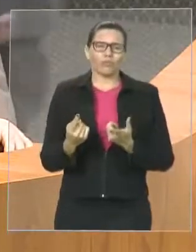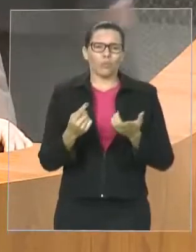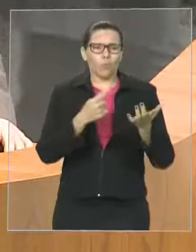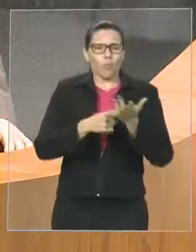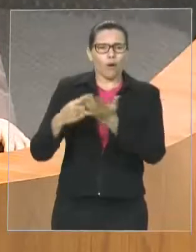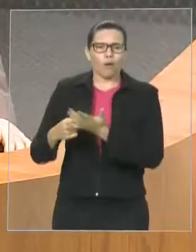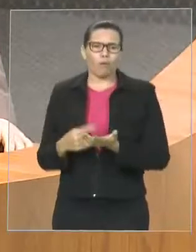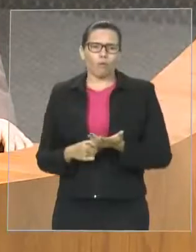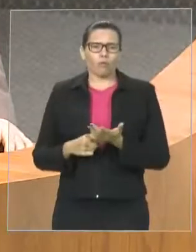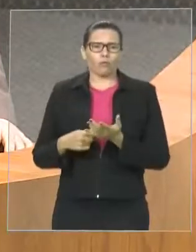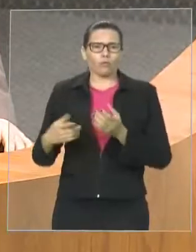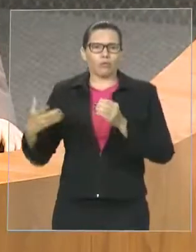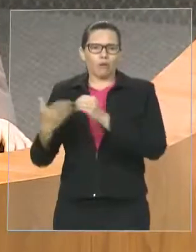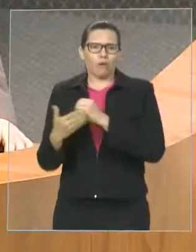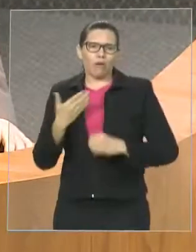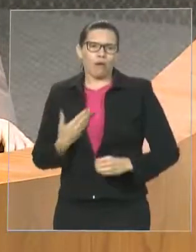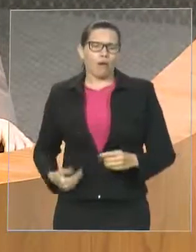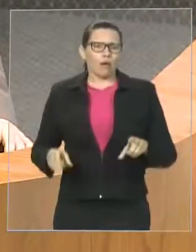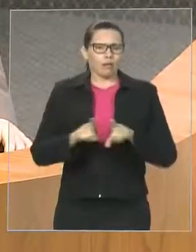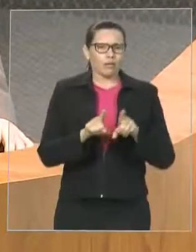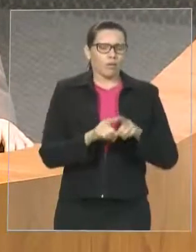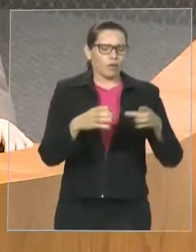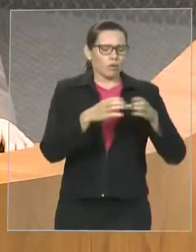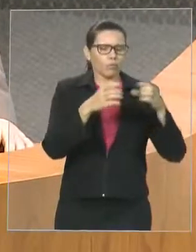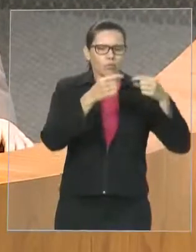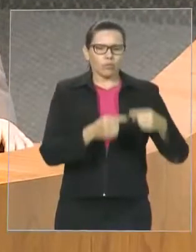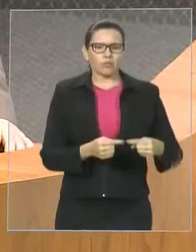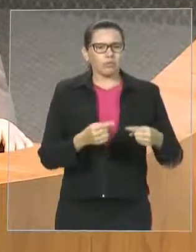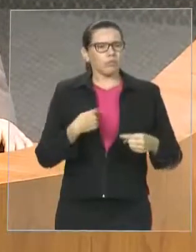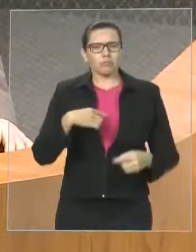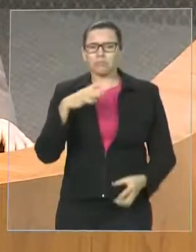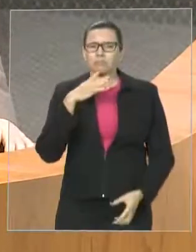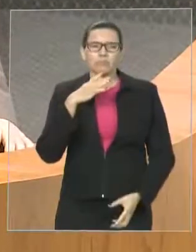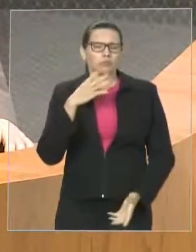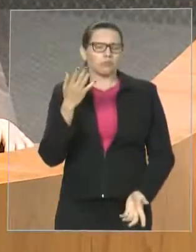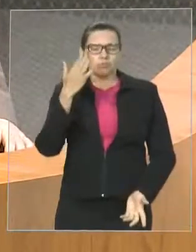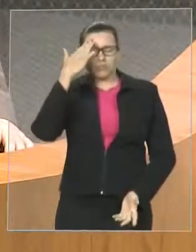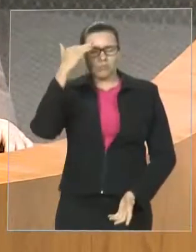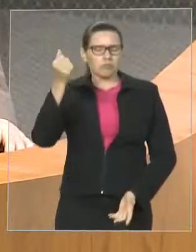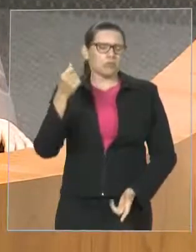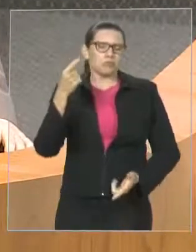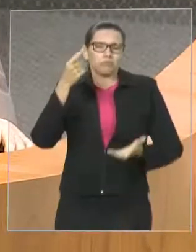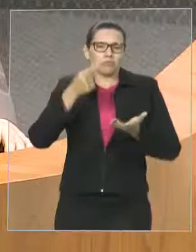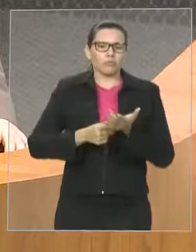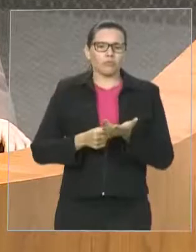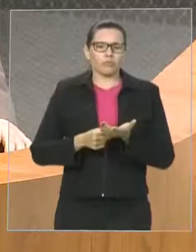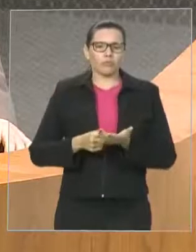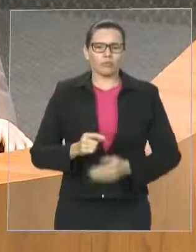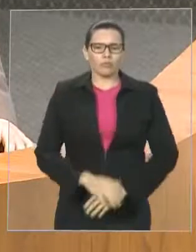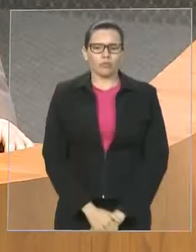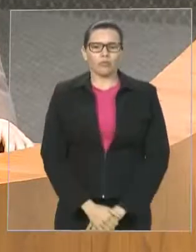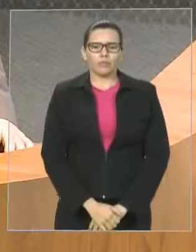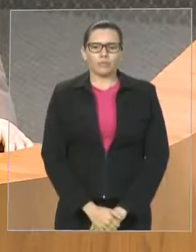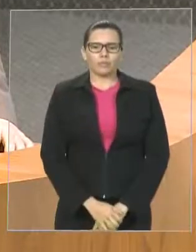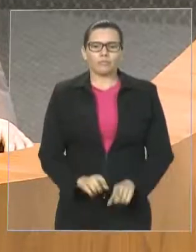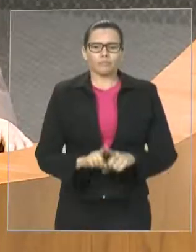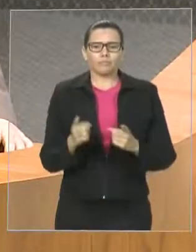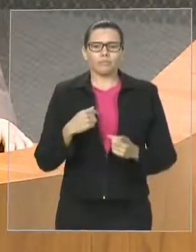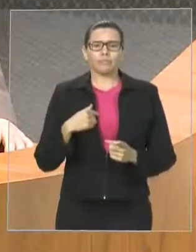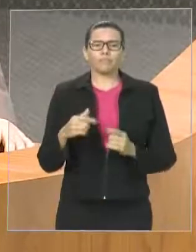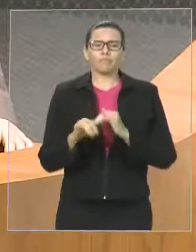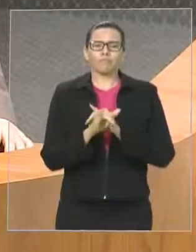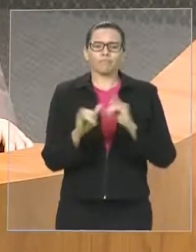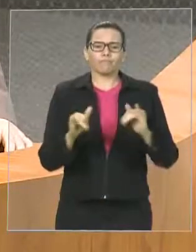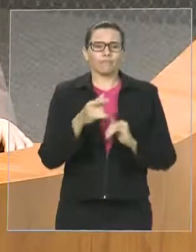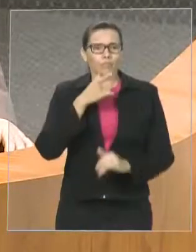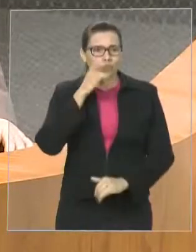E o presidente da casa. Eu desconheço qualquer discussão a respeito disso. Não participei. Mas digo a Vossa Excelência que ontem nos